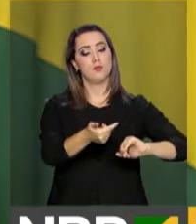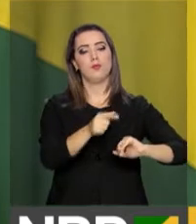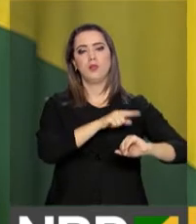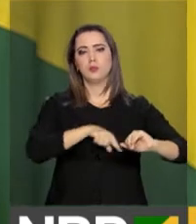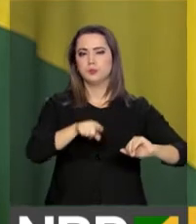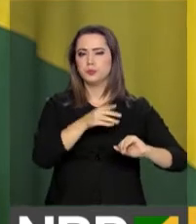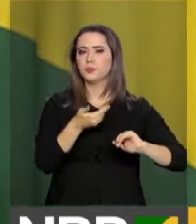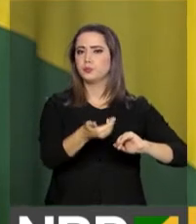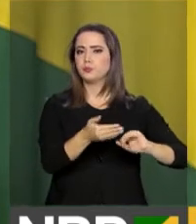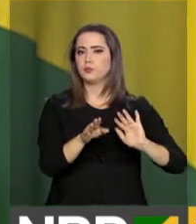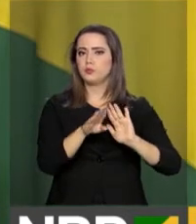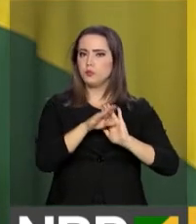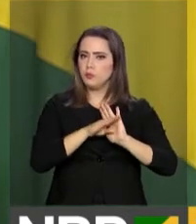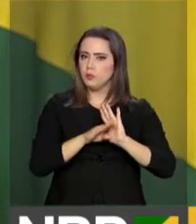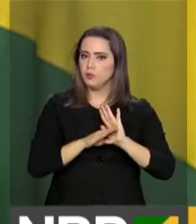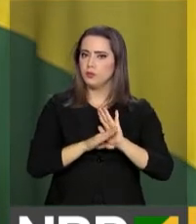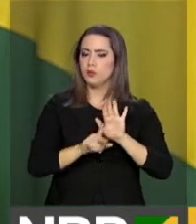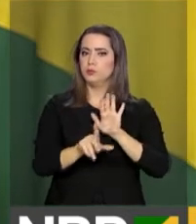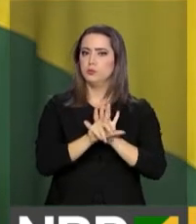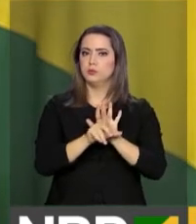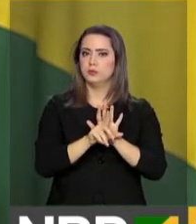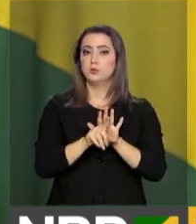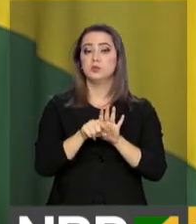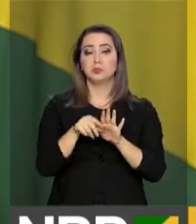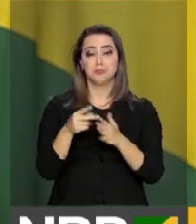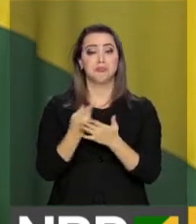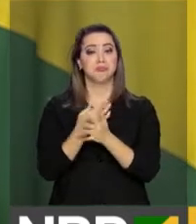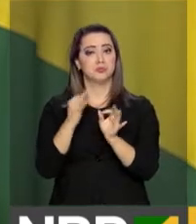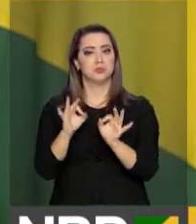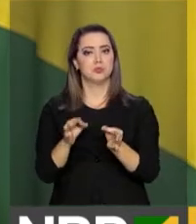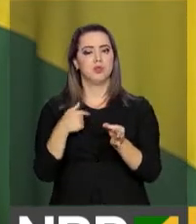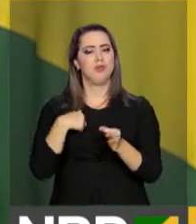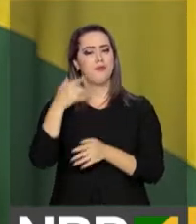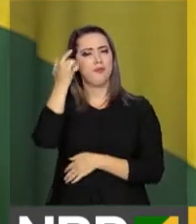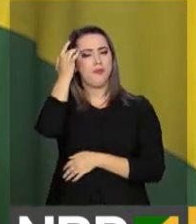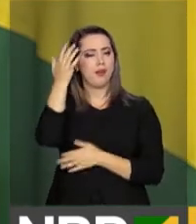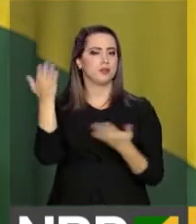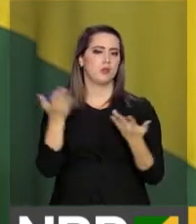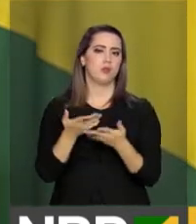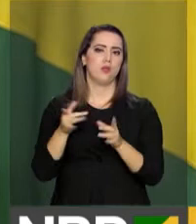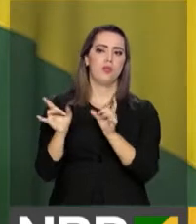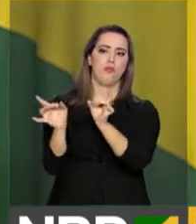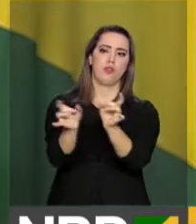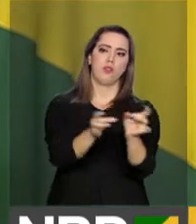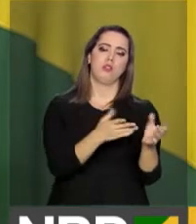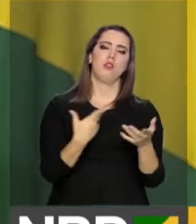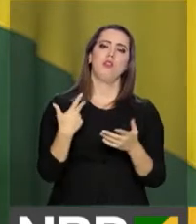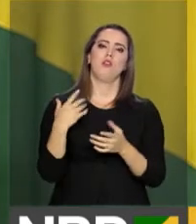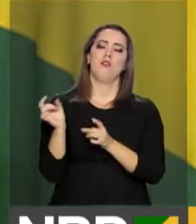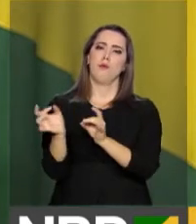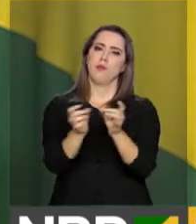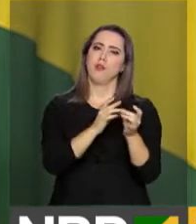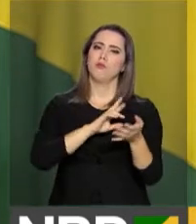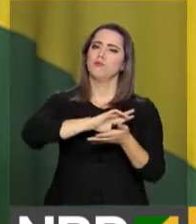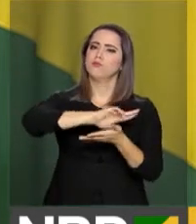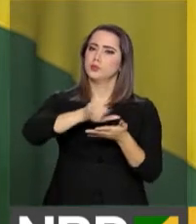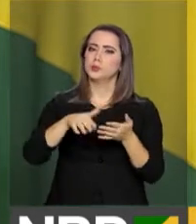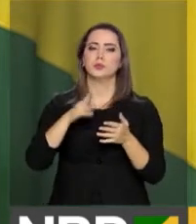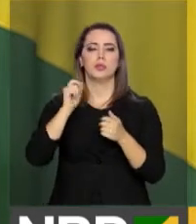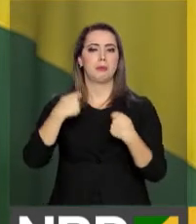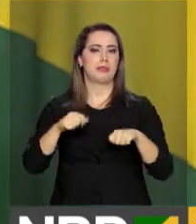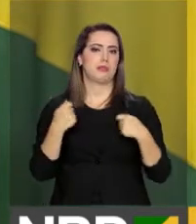um projeto de lei e assim foi feito e isso facilita muito as concessões privatizações etc